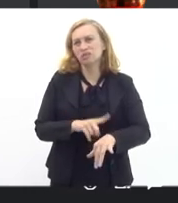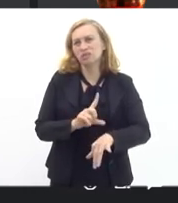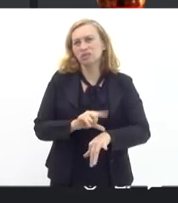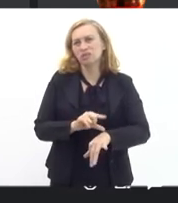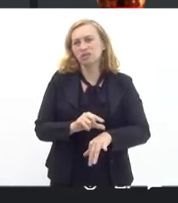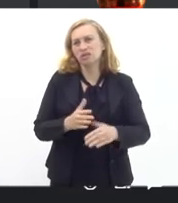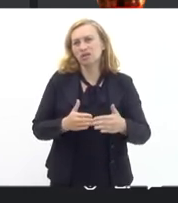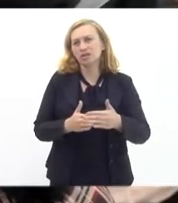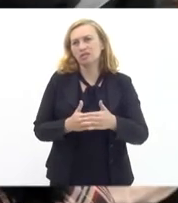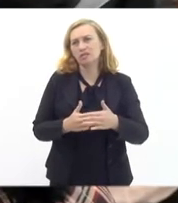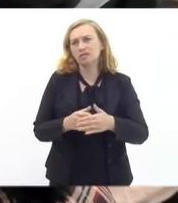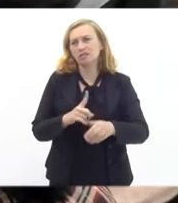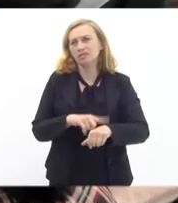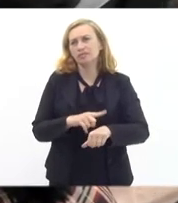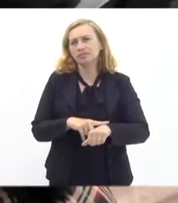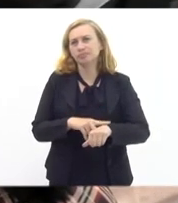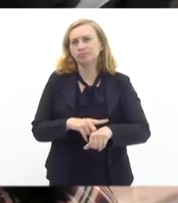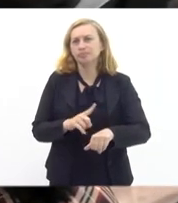limite de finalizar.